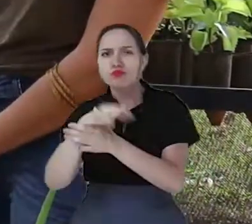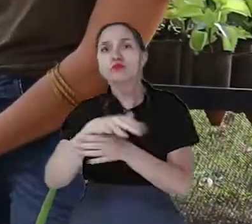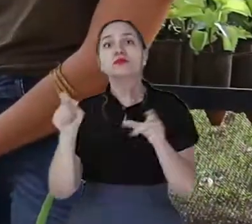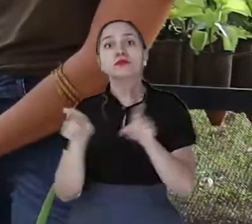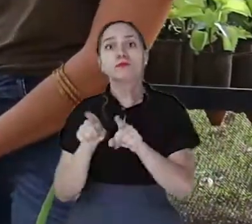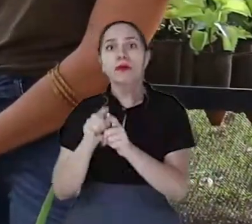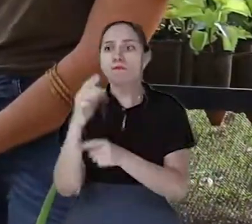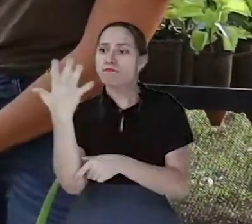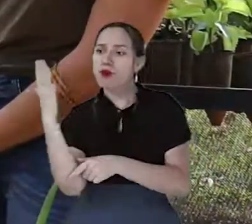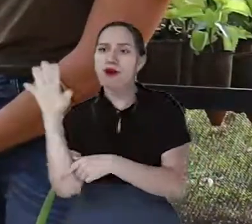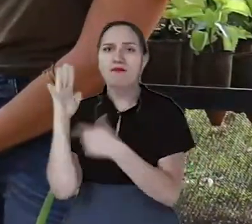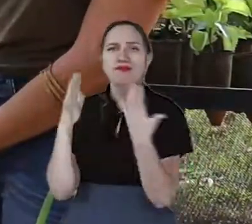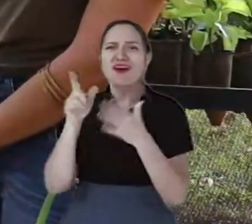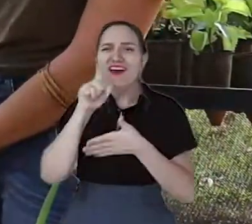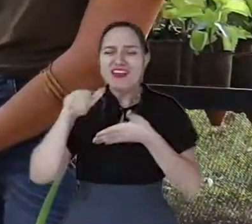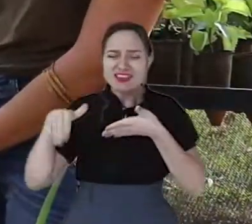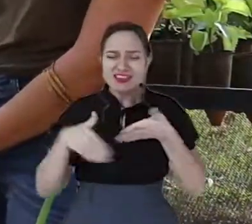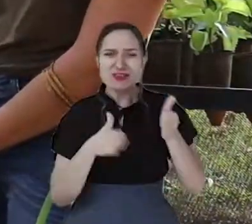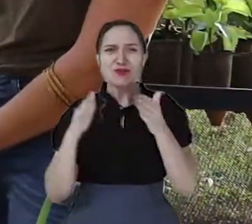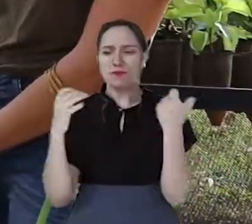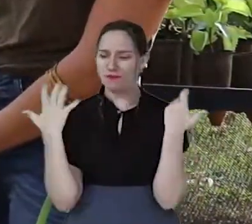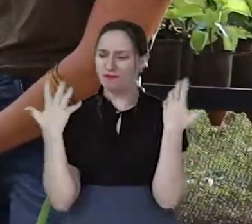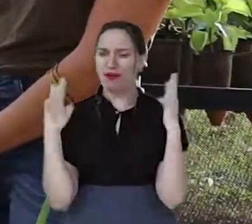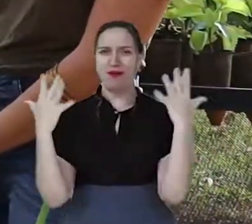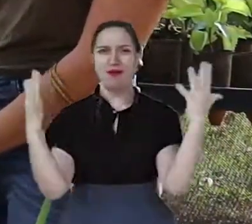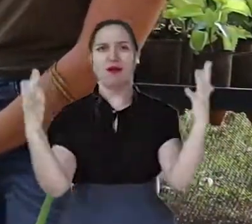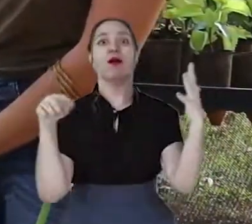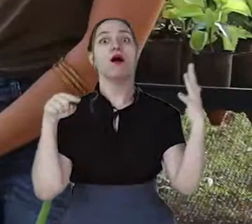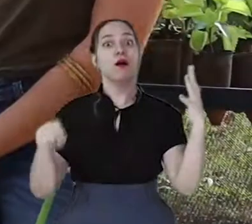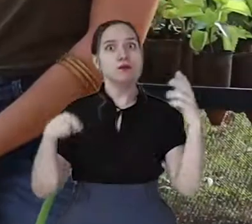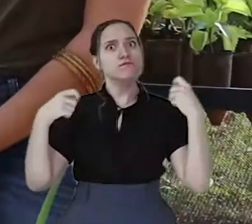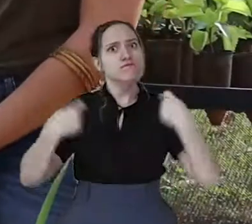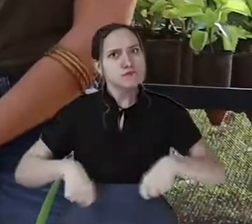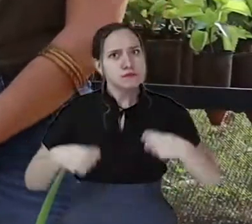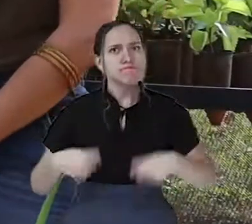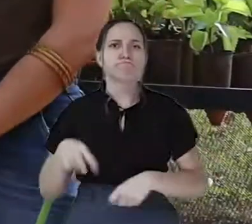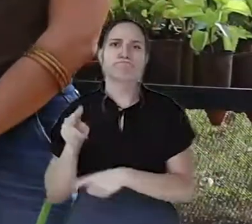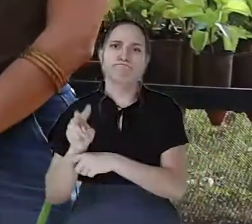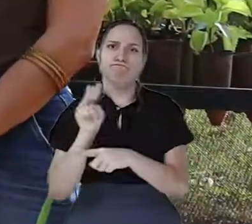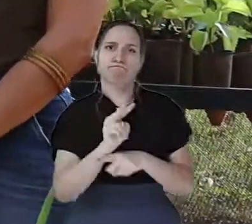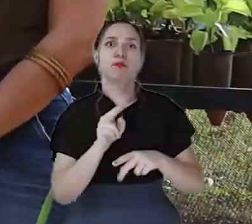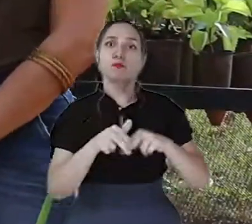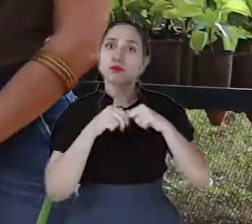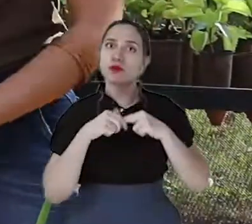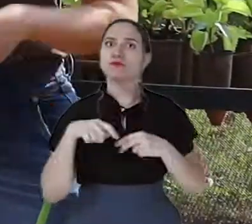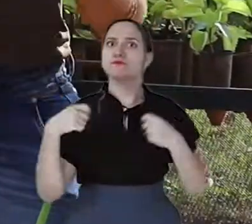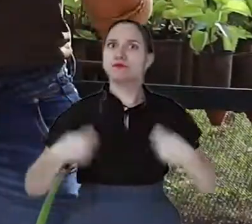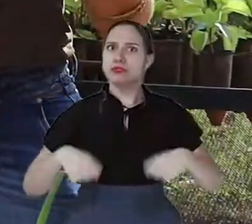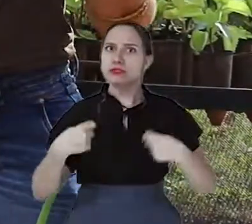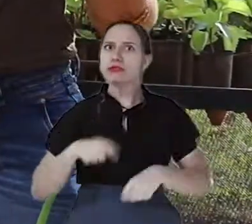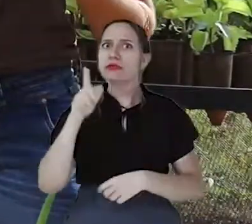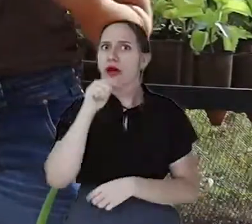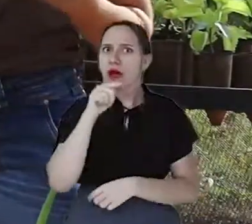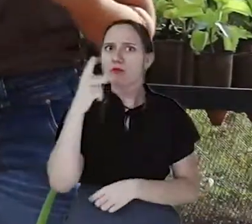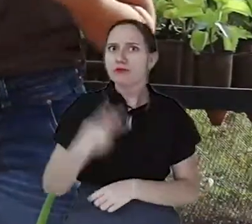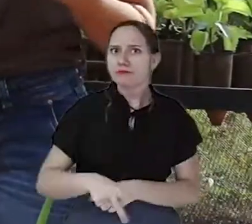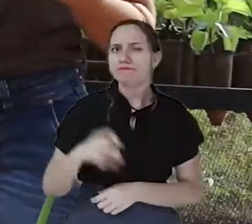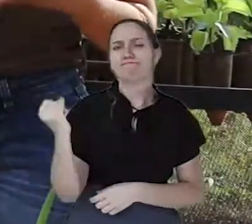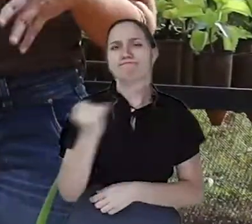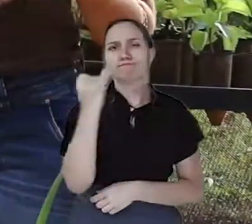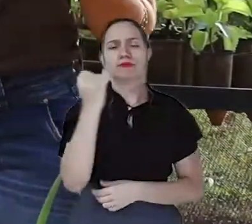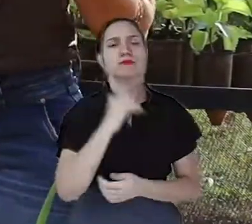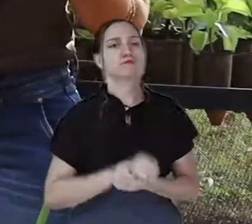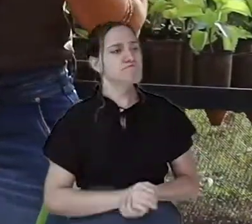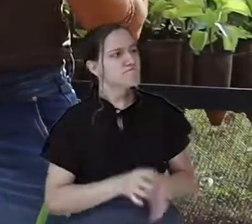nós, mas outras pessoas dependem dessa água que nasce aqui no nosso cerrado. Gente, que responsabilidade, hein? Que bioma